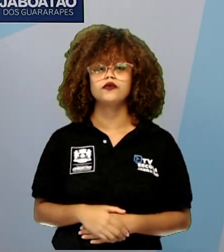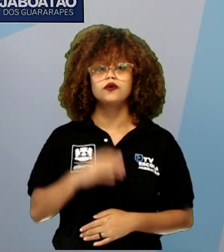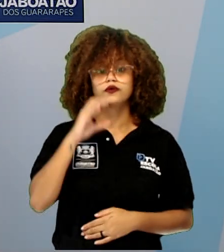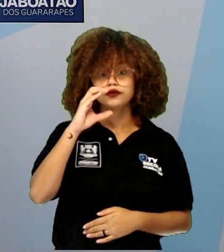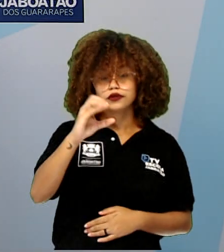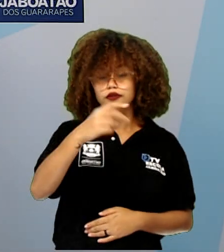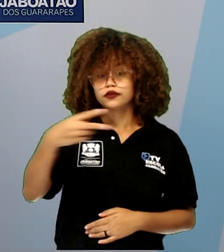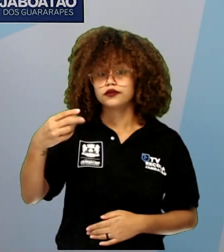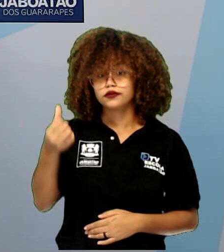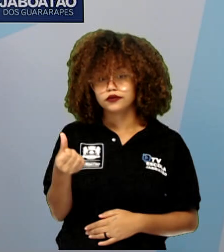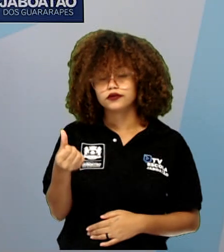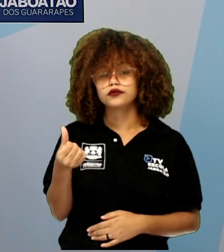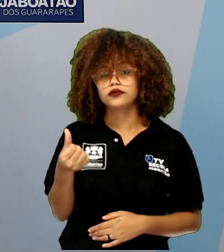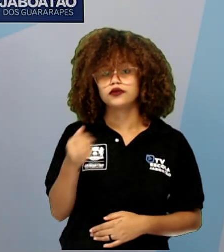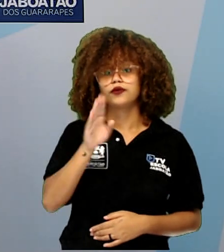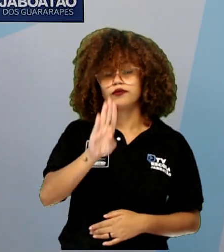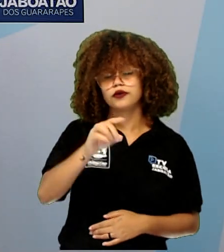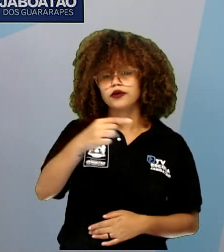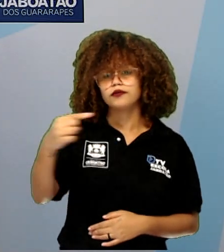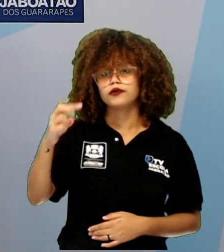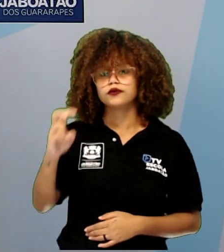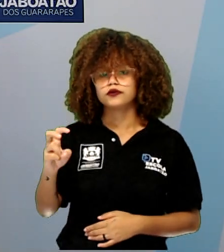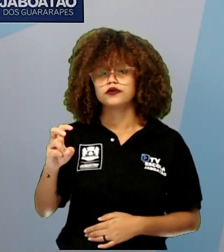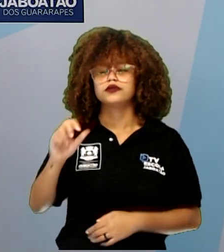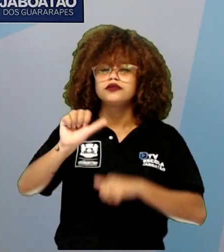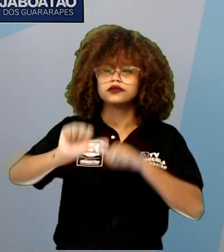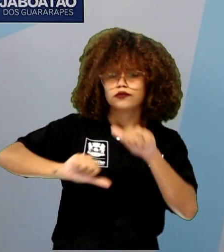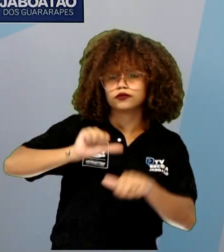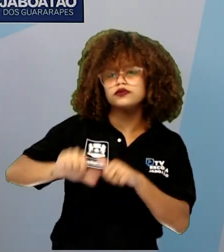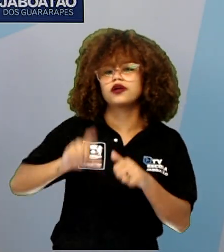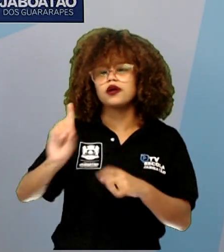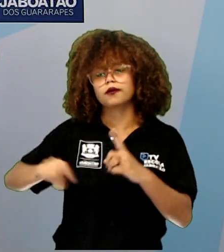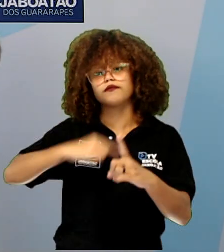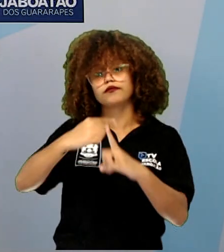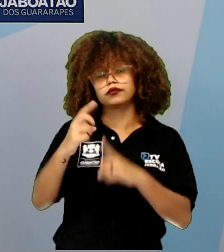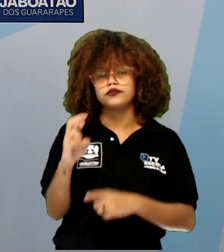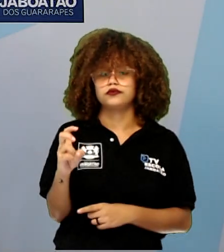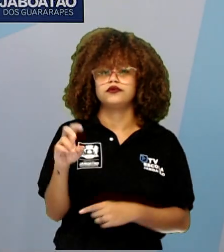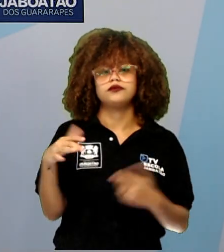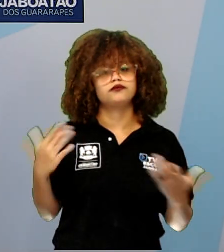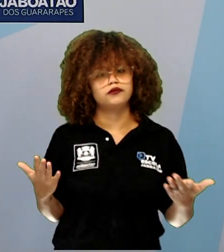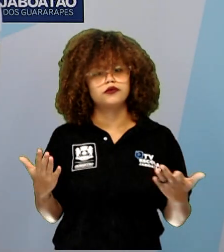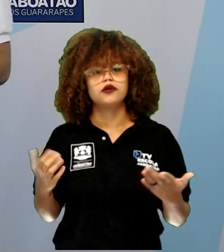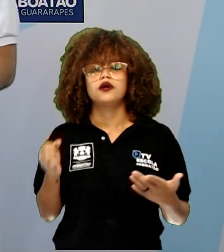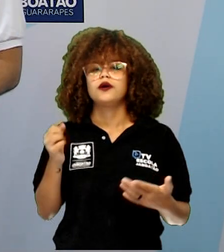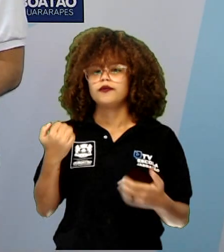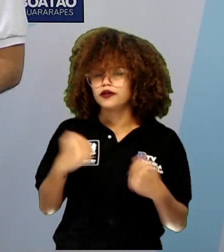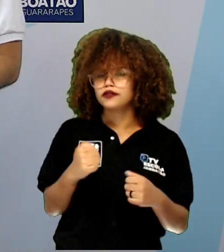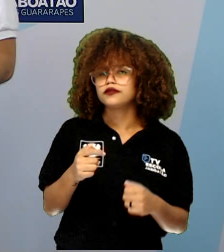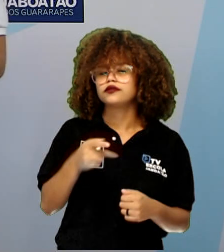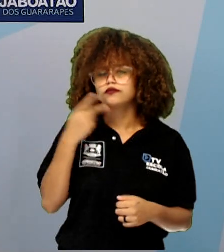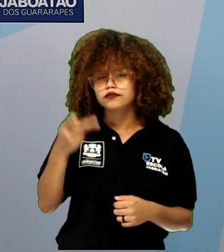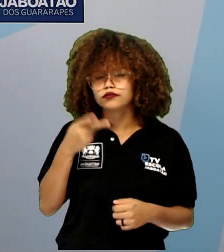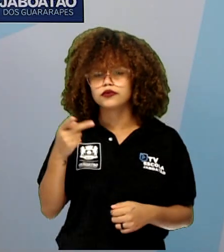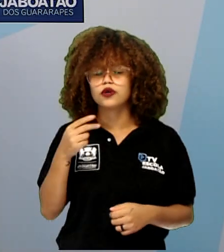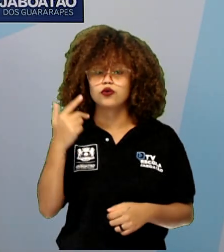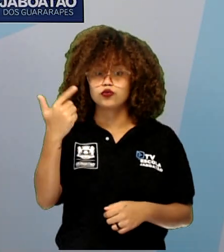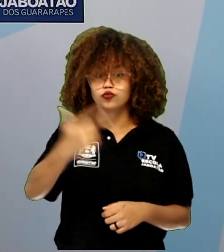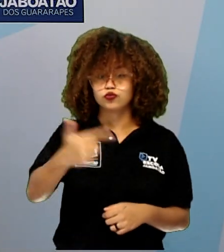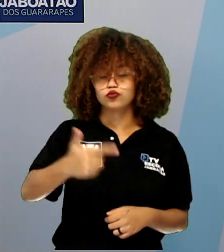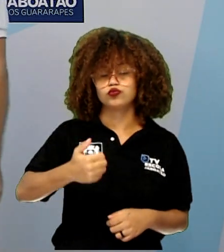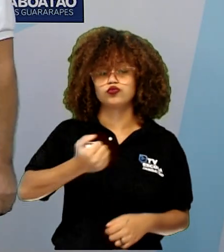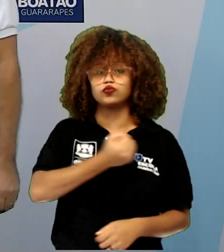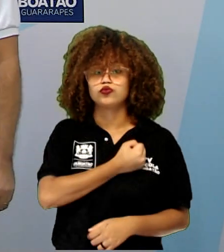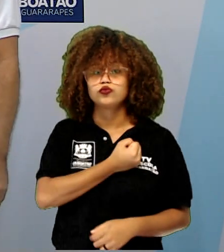um bebê é menos cinco ao substituir aqui fica mais 5 ou seja eu quero que você me diga dois números que o